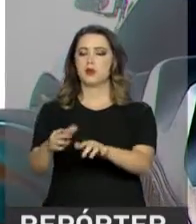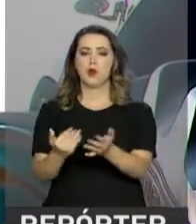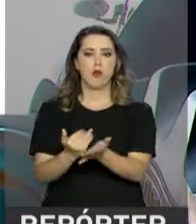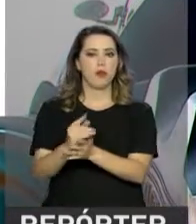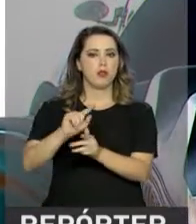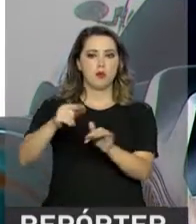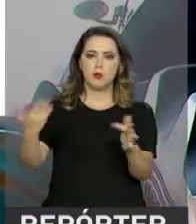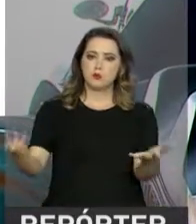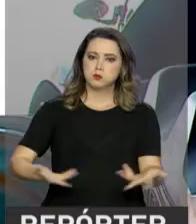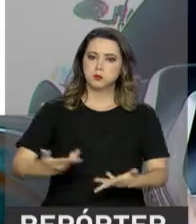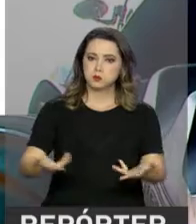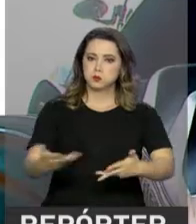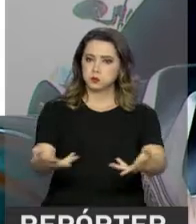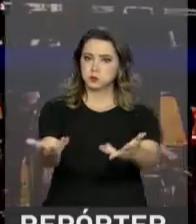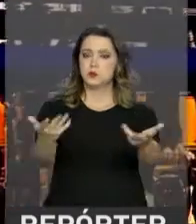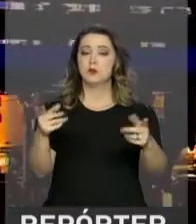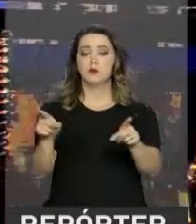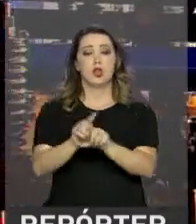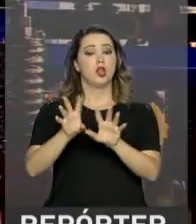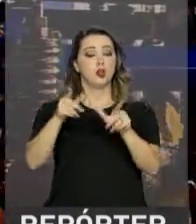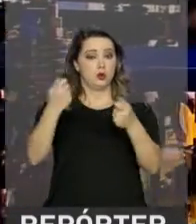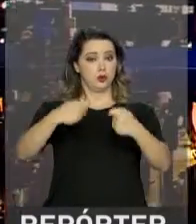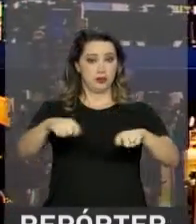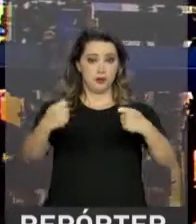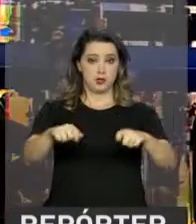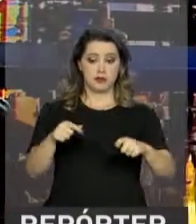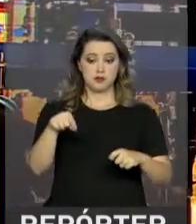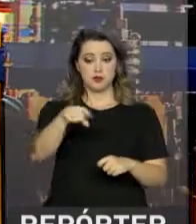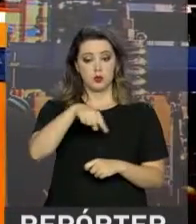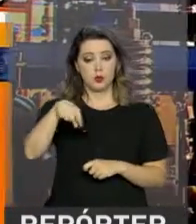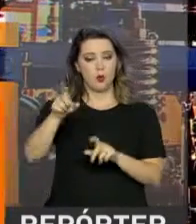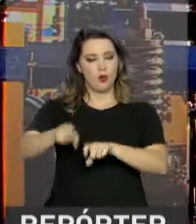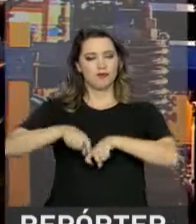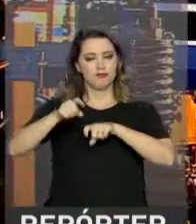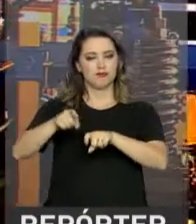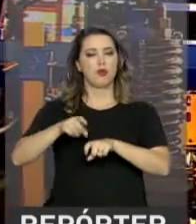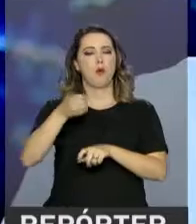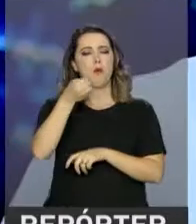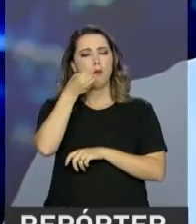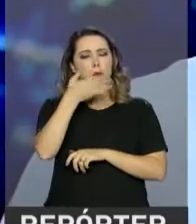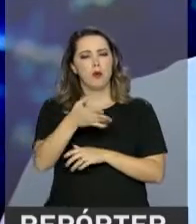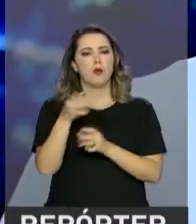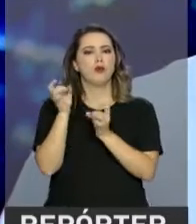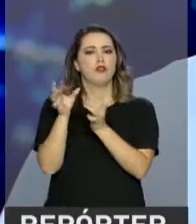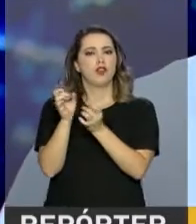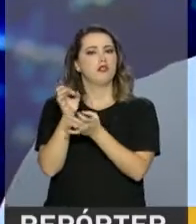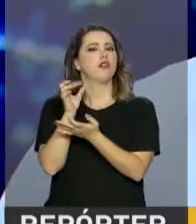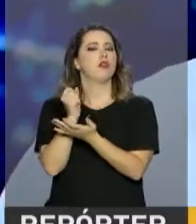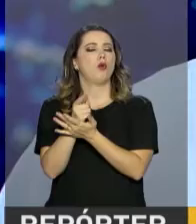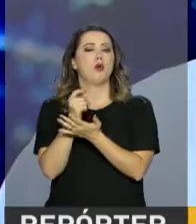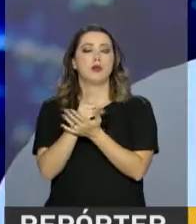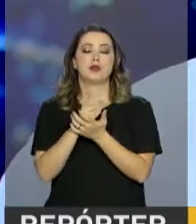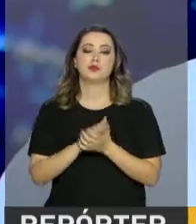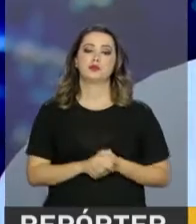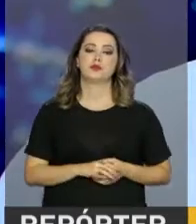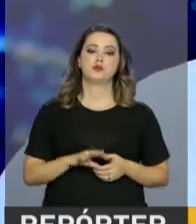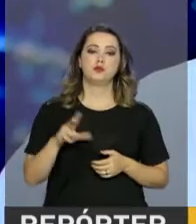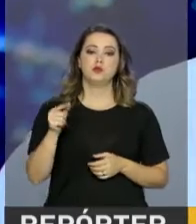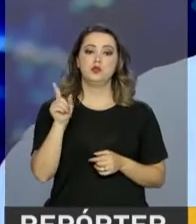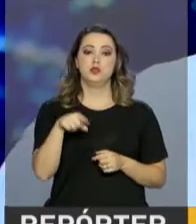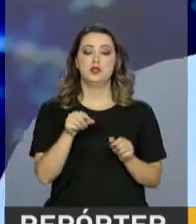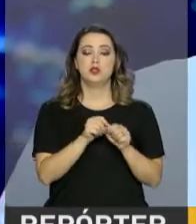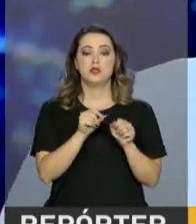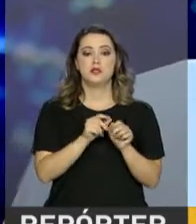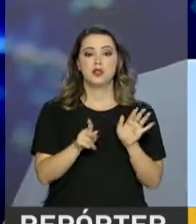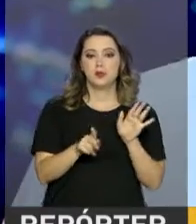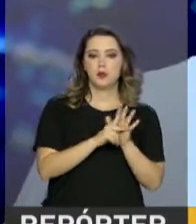acessórios e tudo o que é necessário para fazer do campo um grande negócio. Tudo isso é produzido na cidade